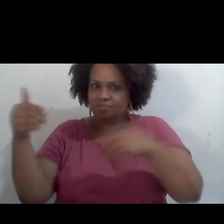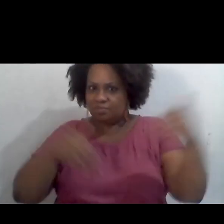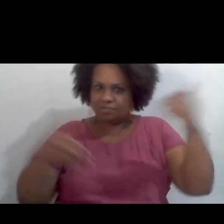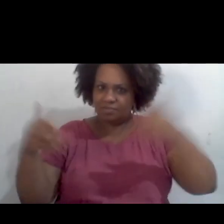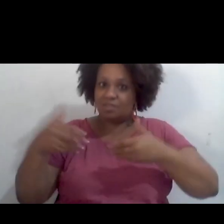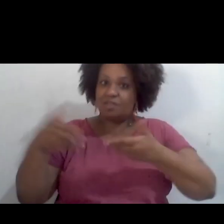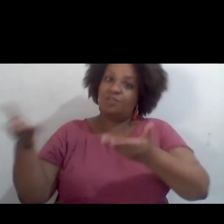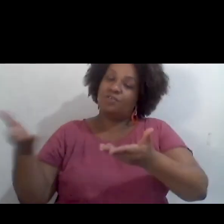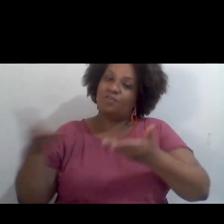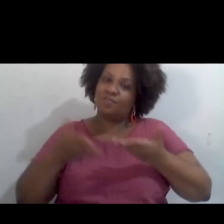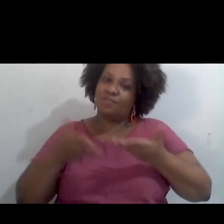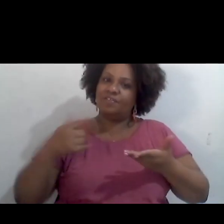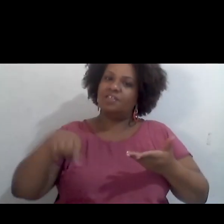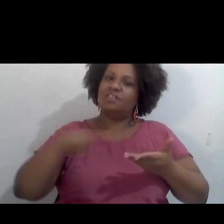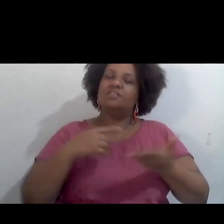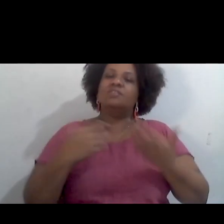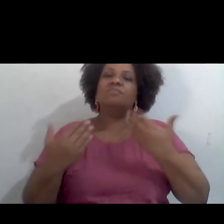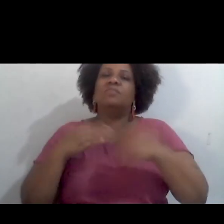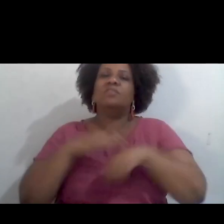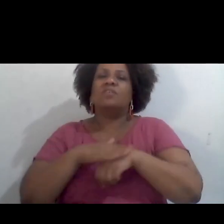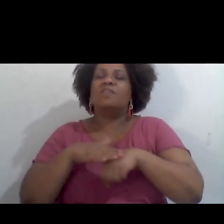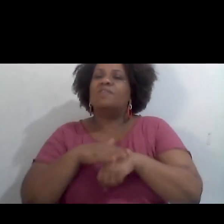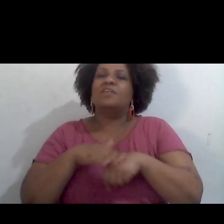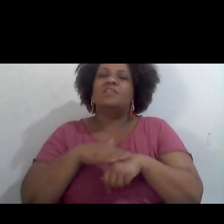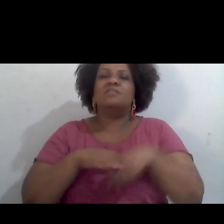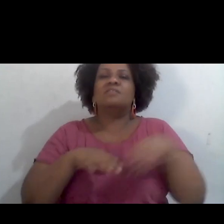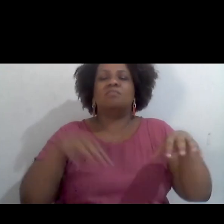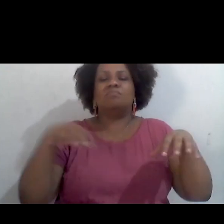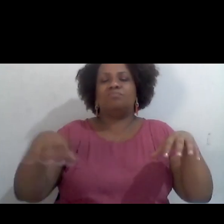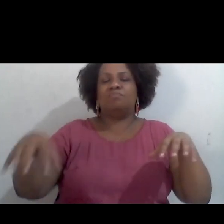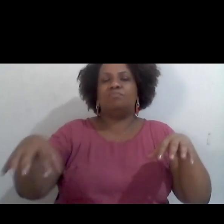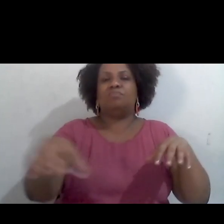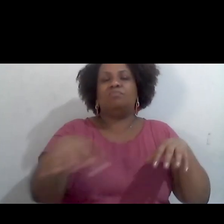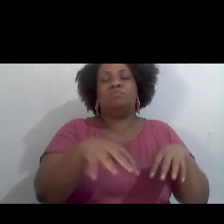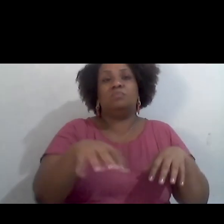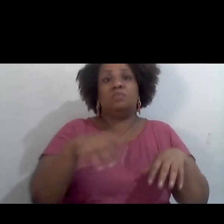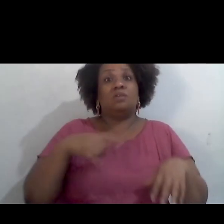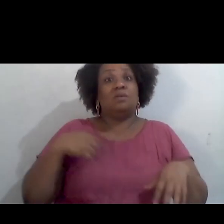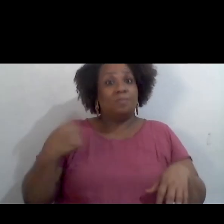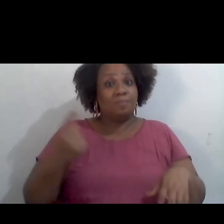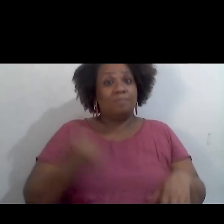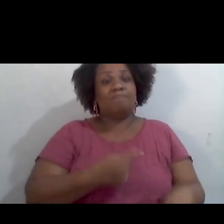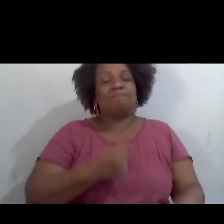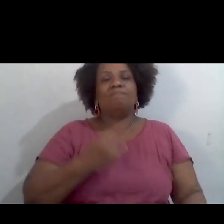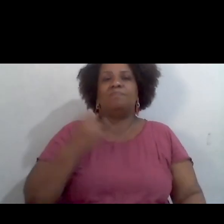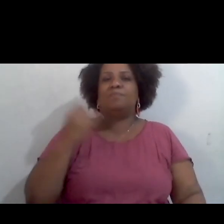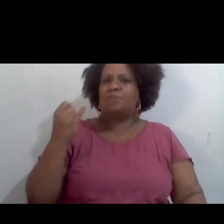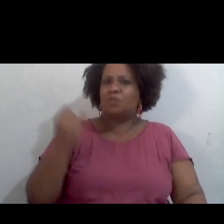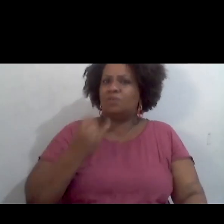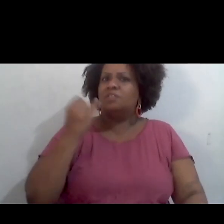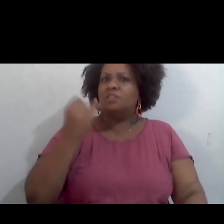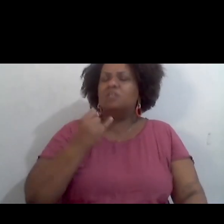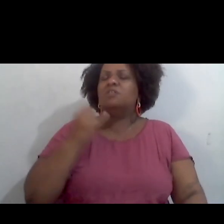convite para esse diálogo setorial, que para nós tem um significado muito grande, essa